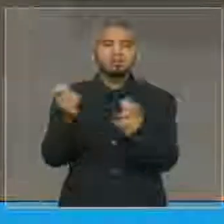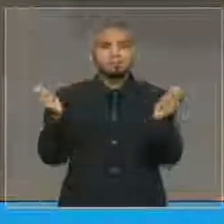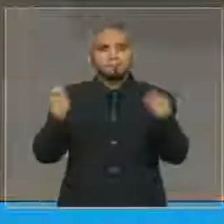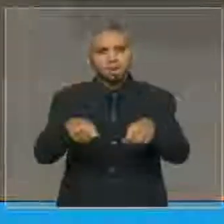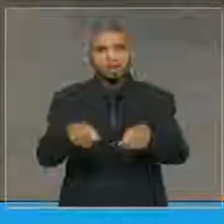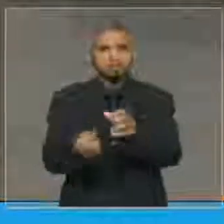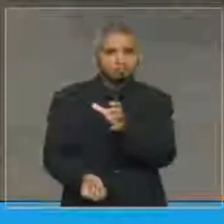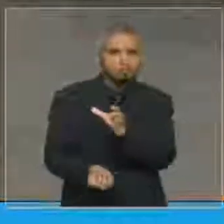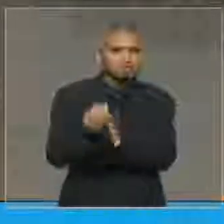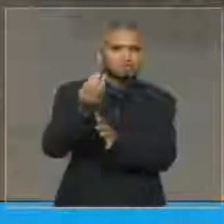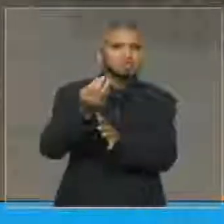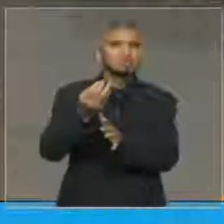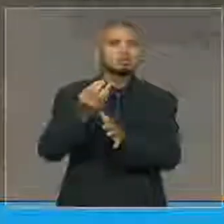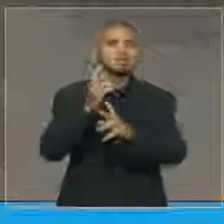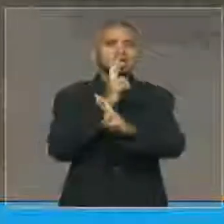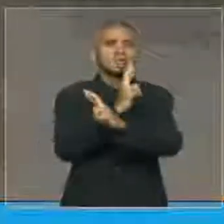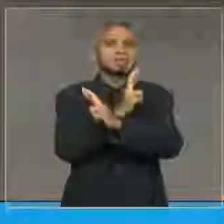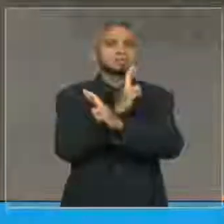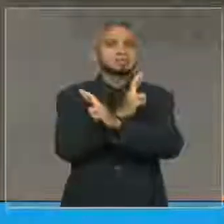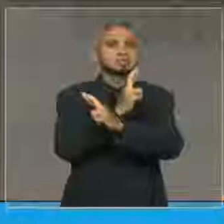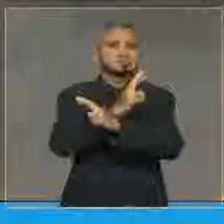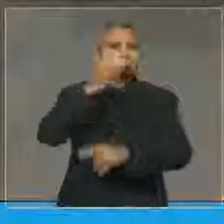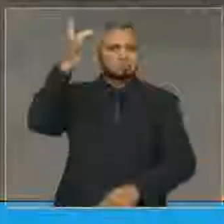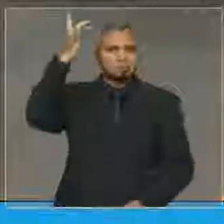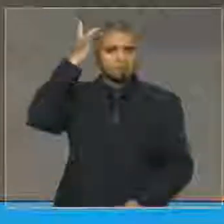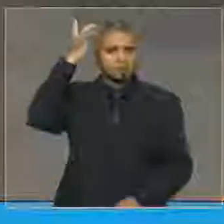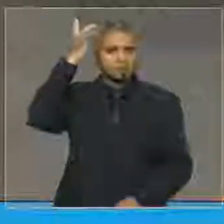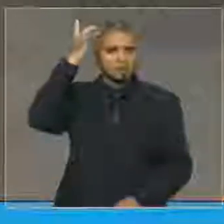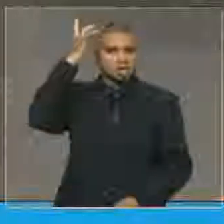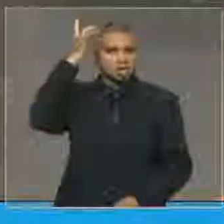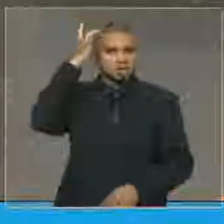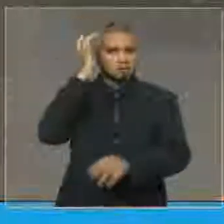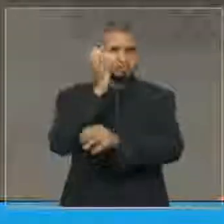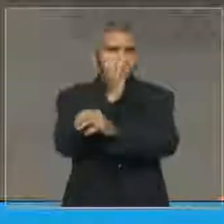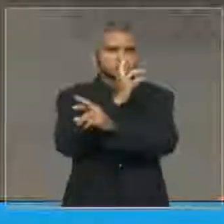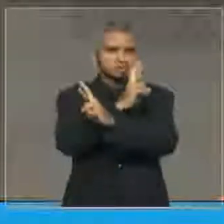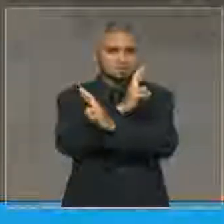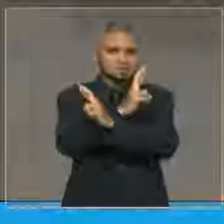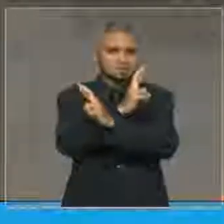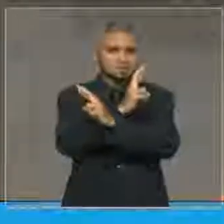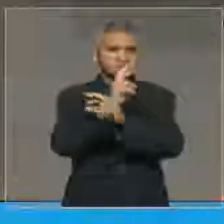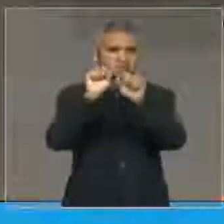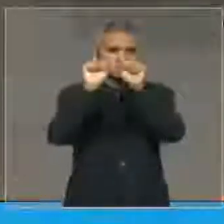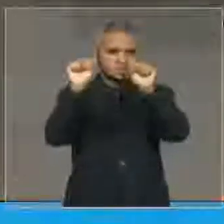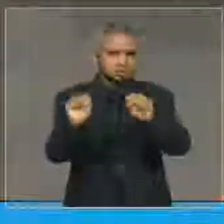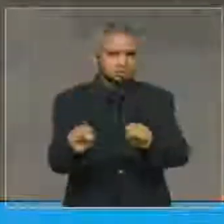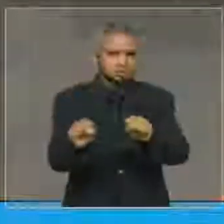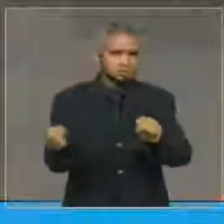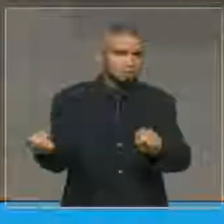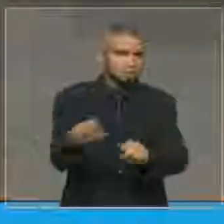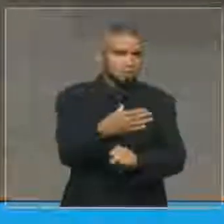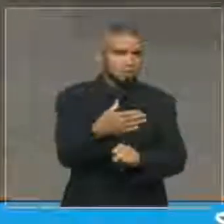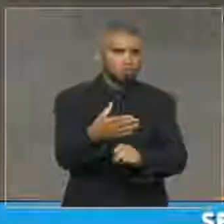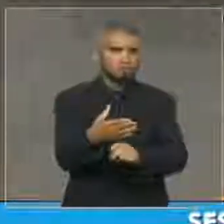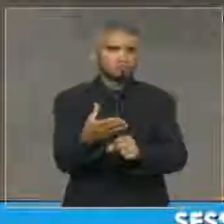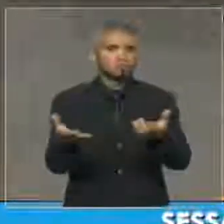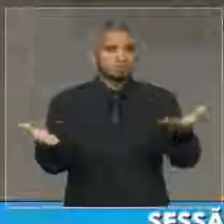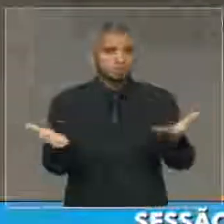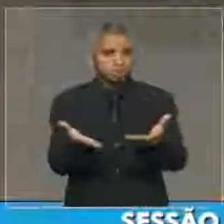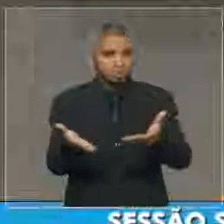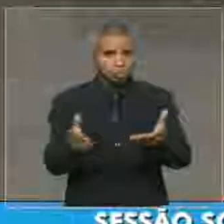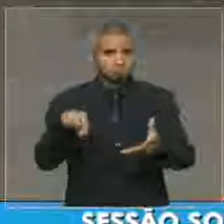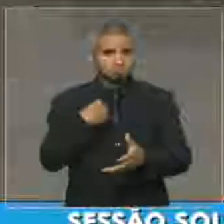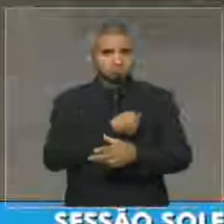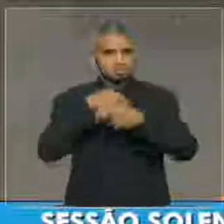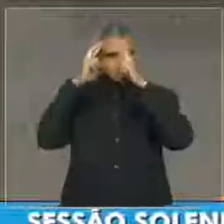Federal sistêmica, que temos até hoje, obviamente, respeitada as evoluções